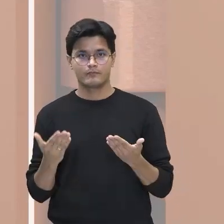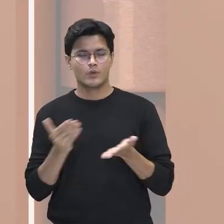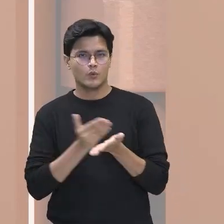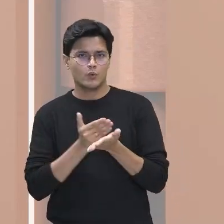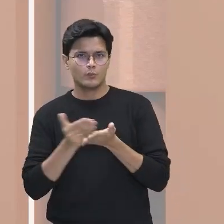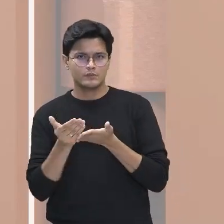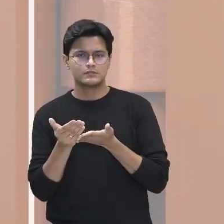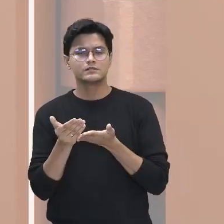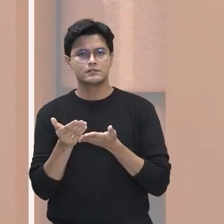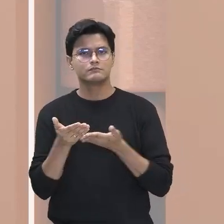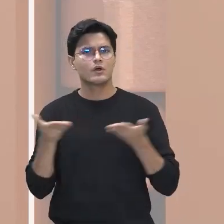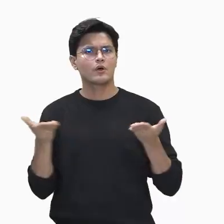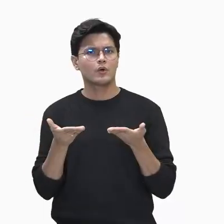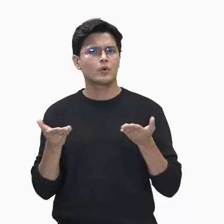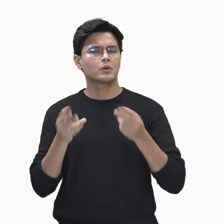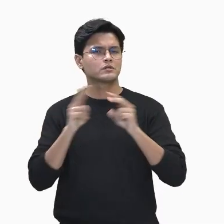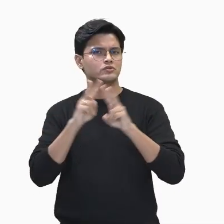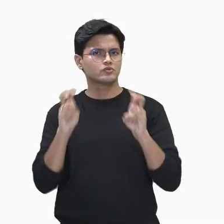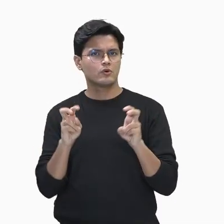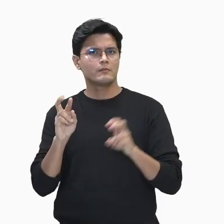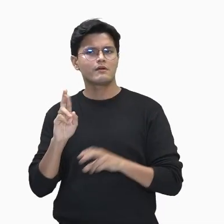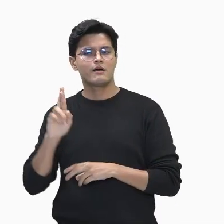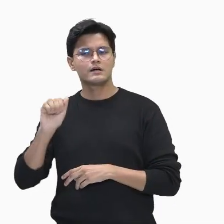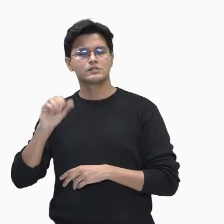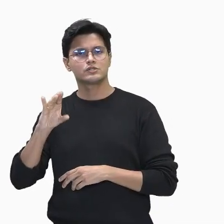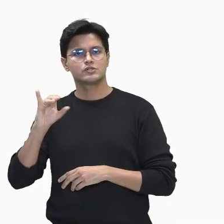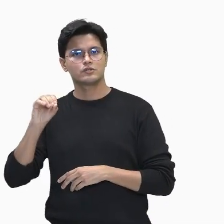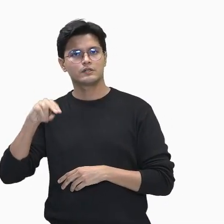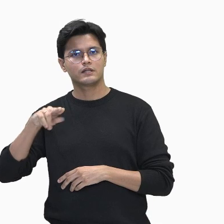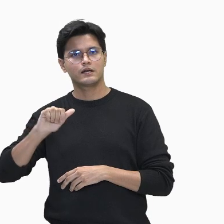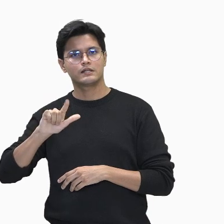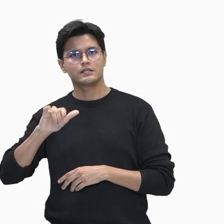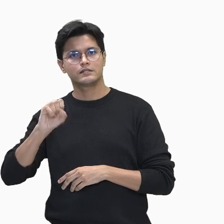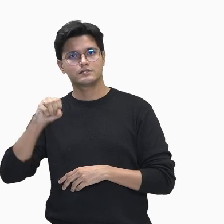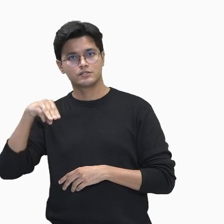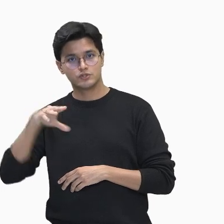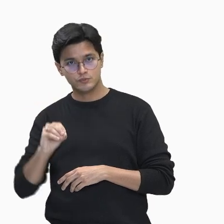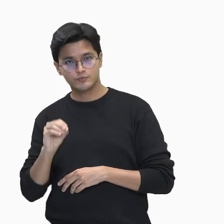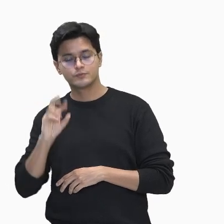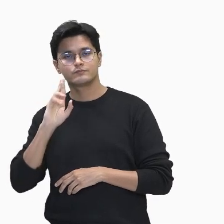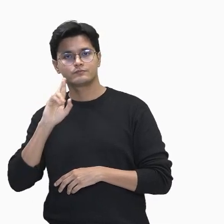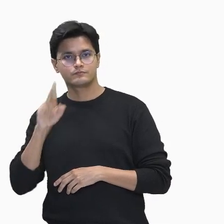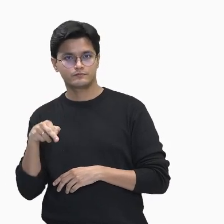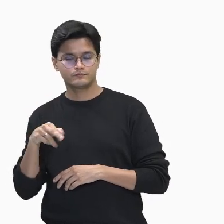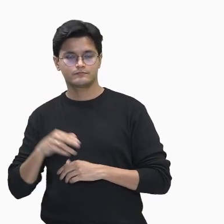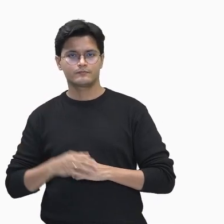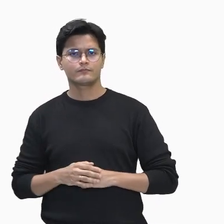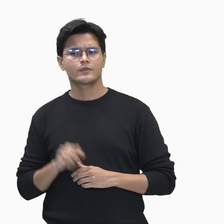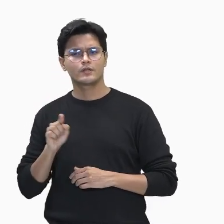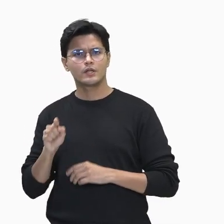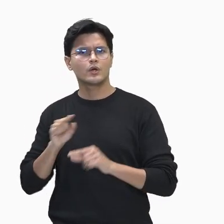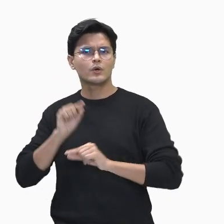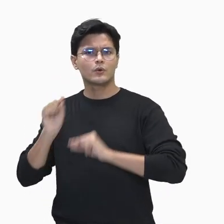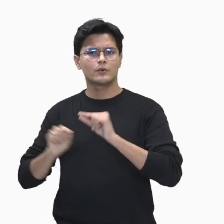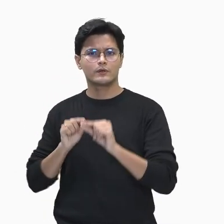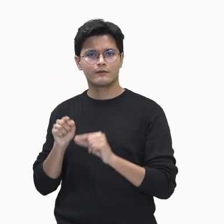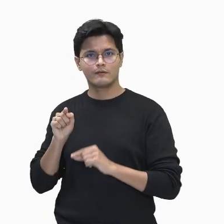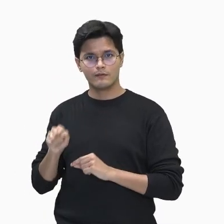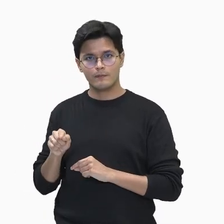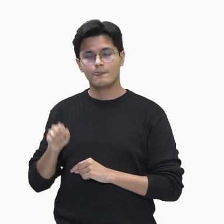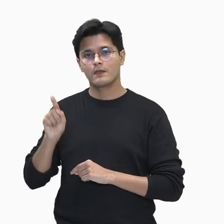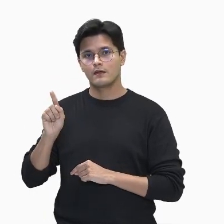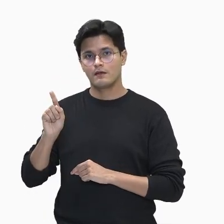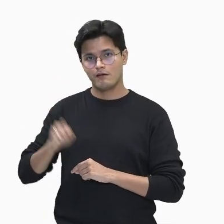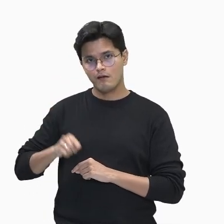começar então um pouquinho agora com o racionalismo. Vamos tentar entender um pouco esse racionalismo aí. O que é o racionalismo? É aquela corrente,